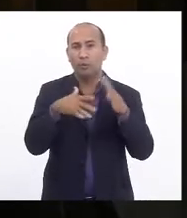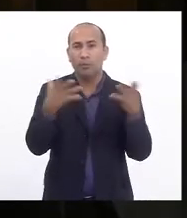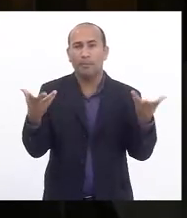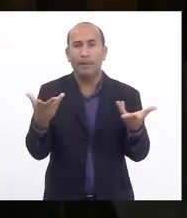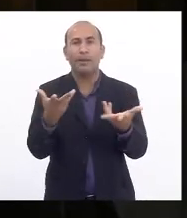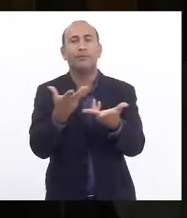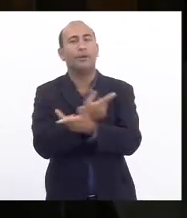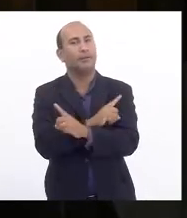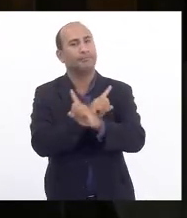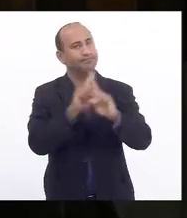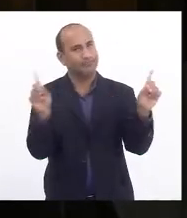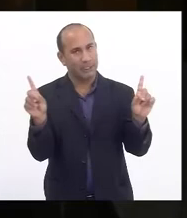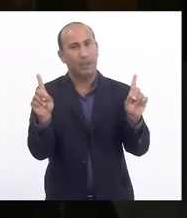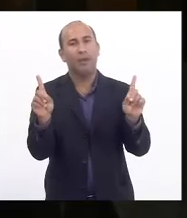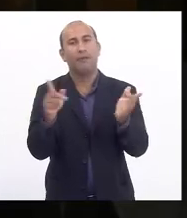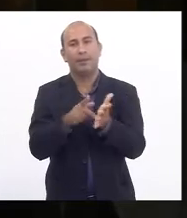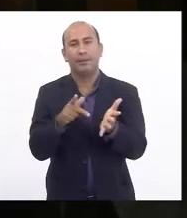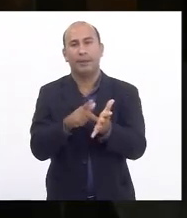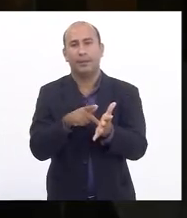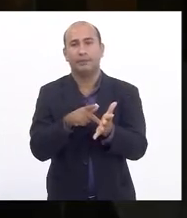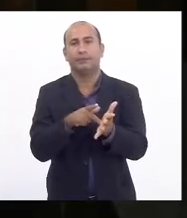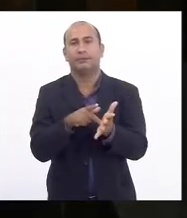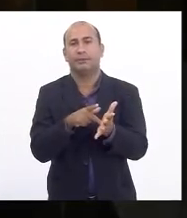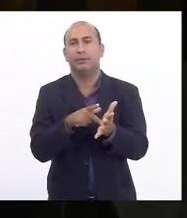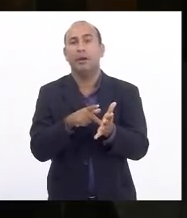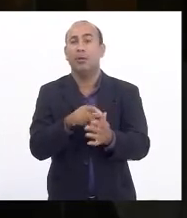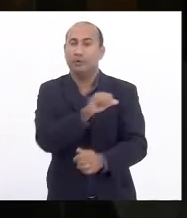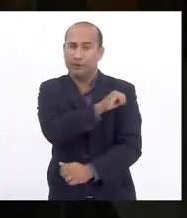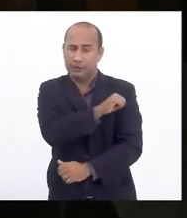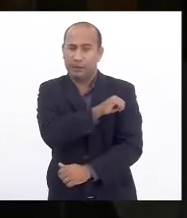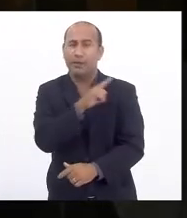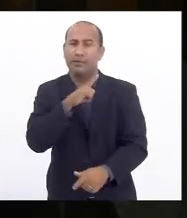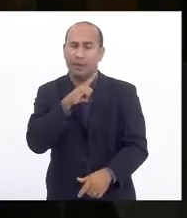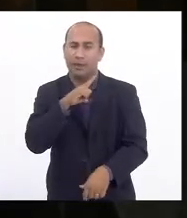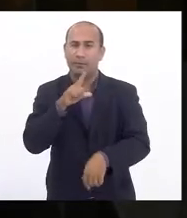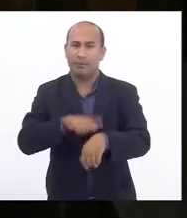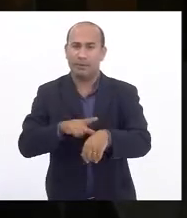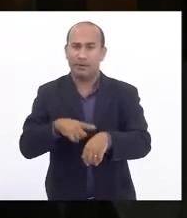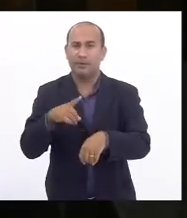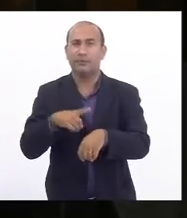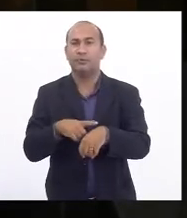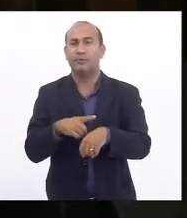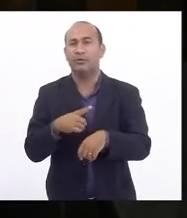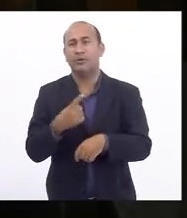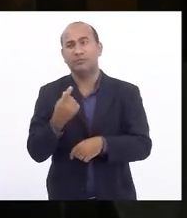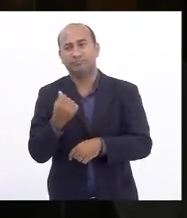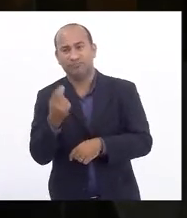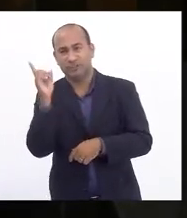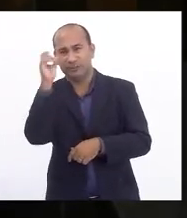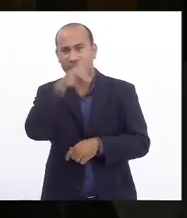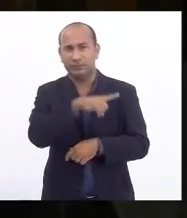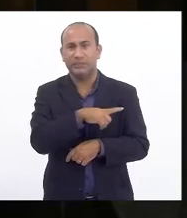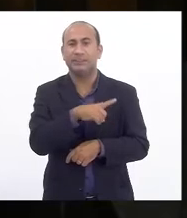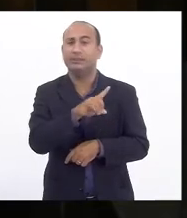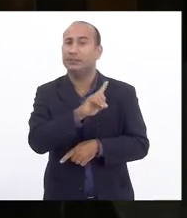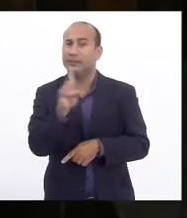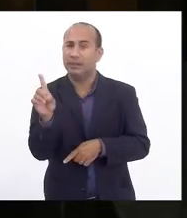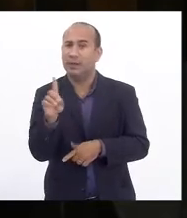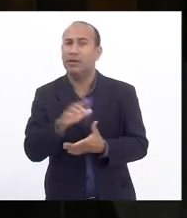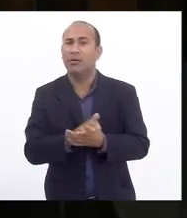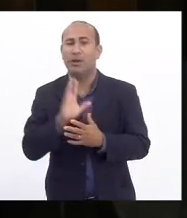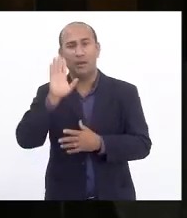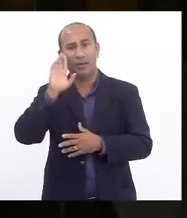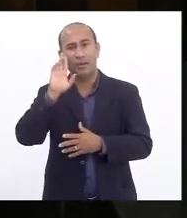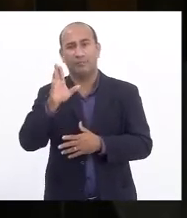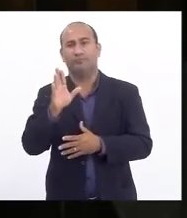mil-maravilhas porque não é a essa realidade o Rio de Janeiro passa por situações financeiras a médio-longo prazo que ainda não foram